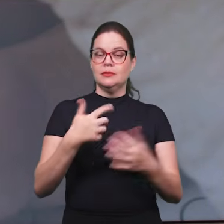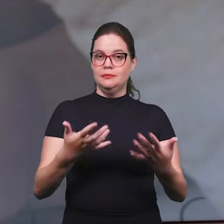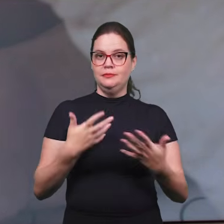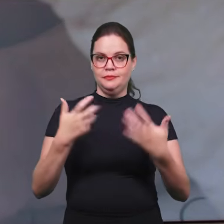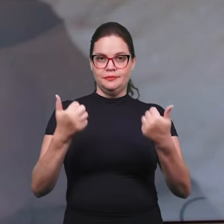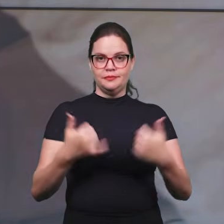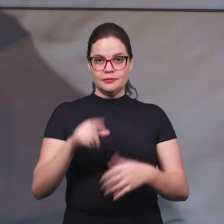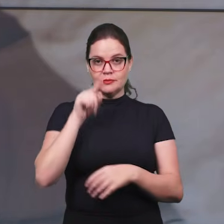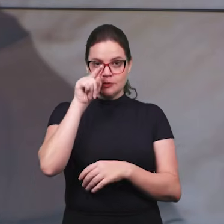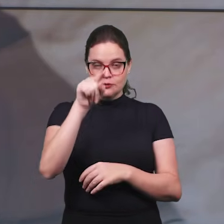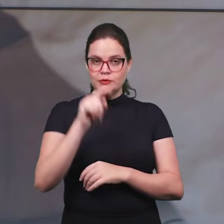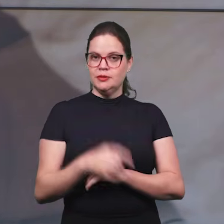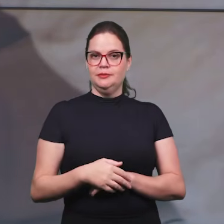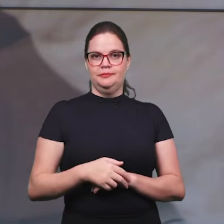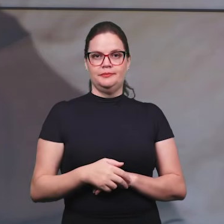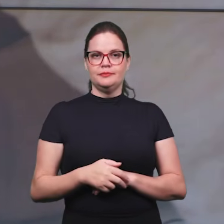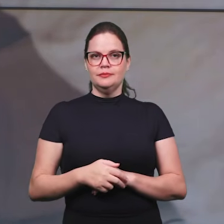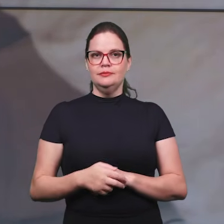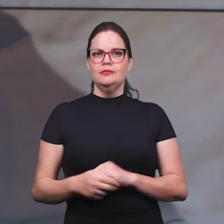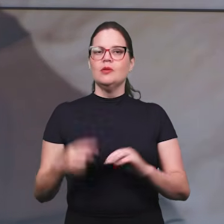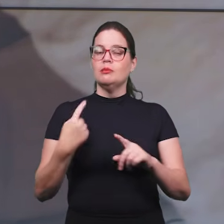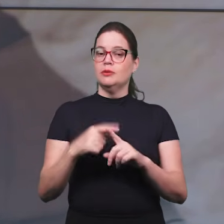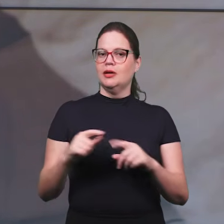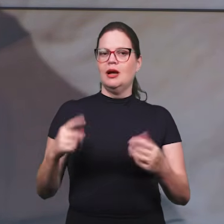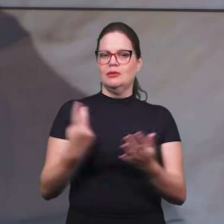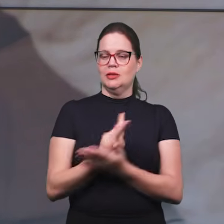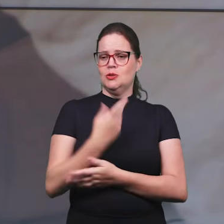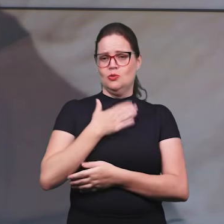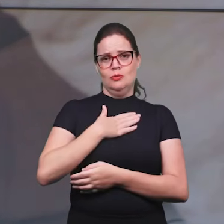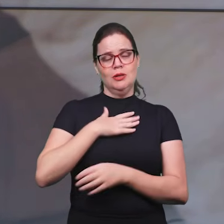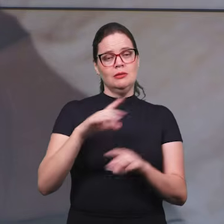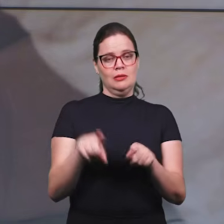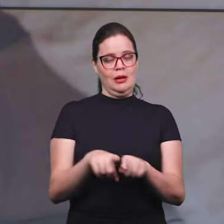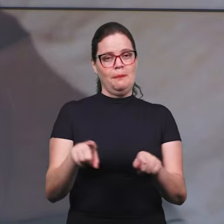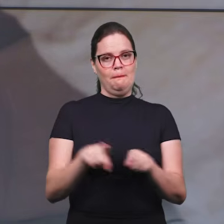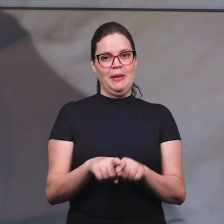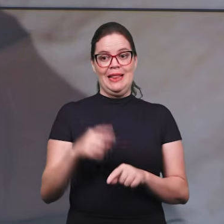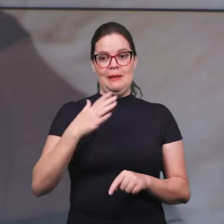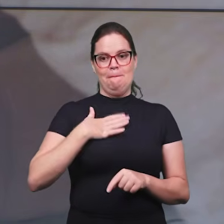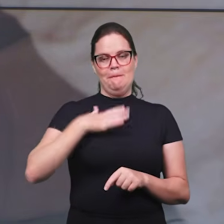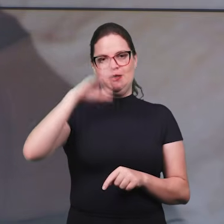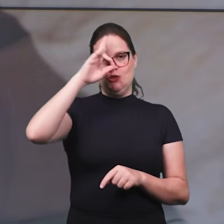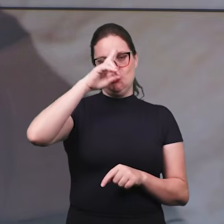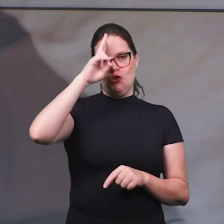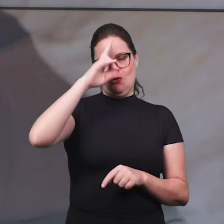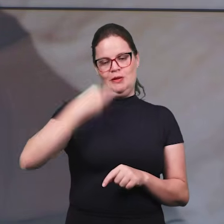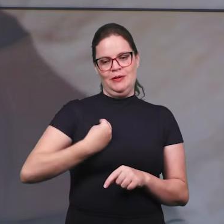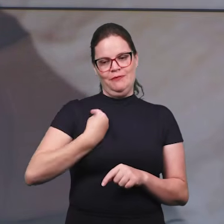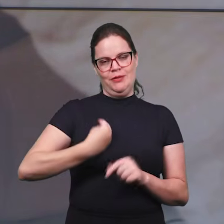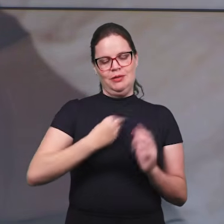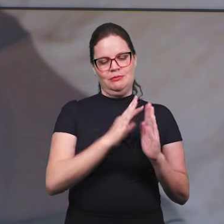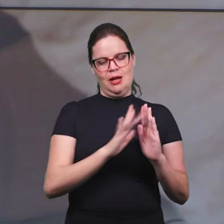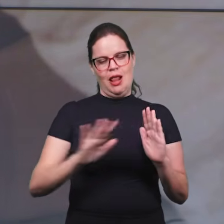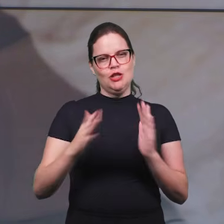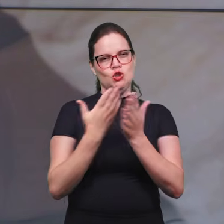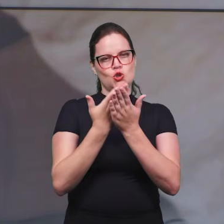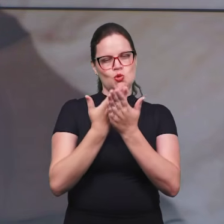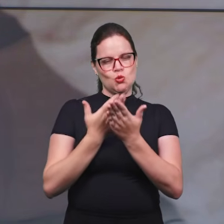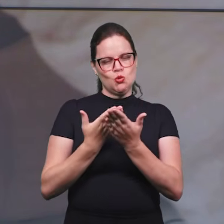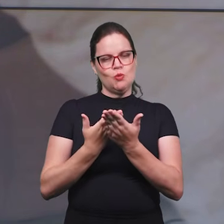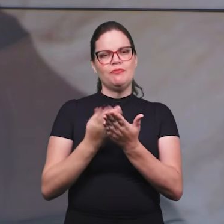falar com você, porque isso aconteceu comigo. Ao longo da minha jornada de estudos,